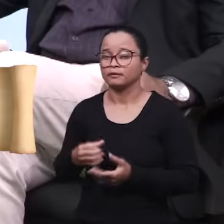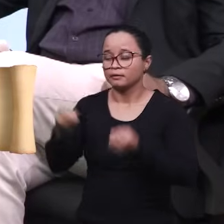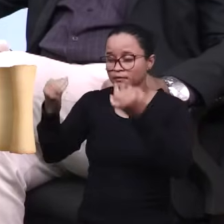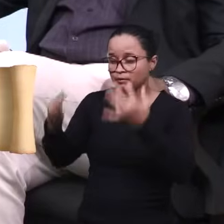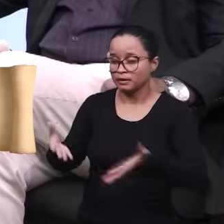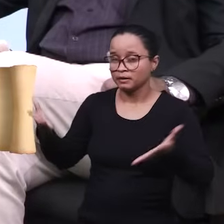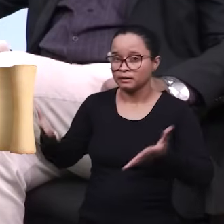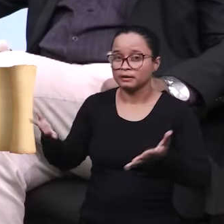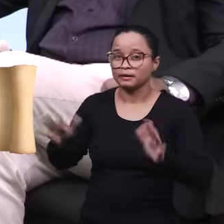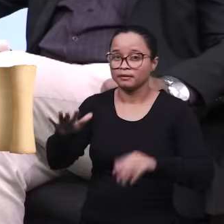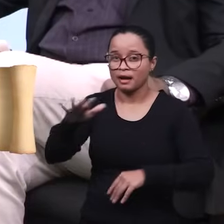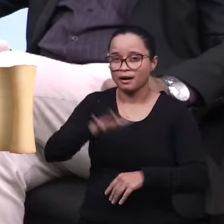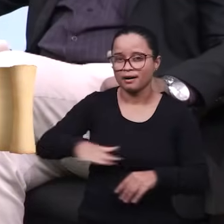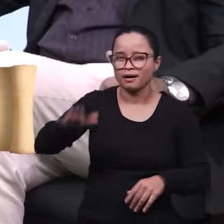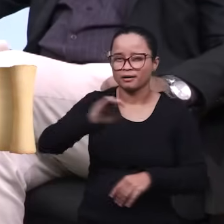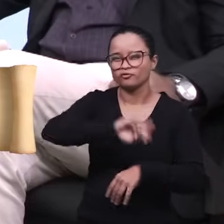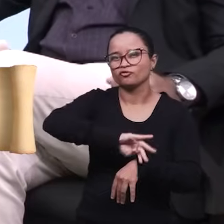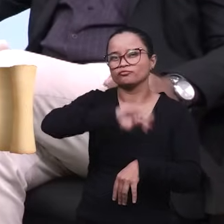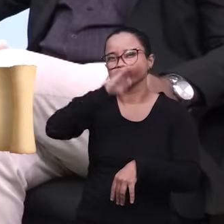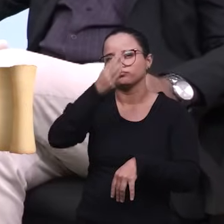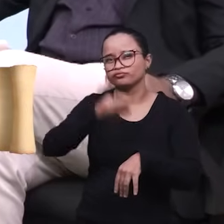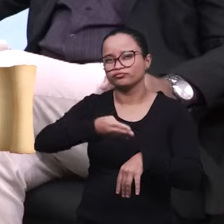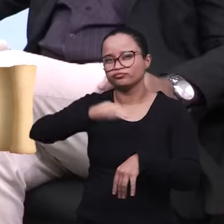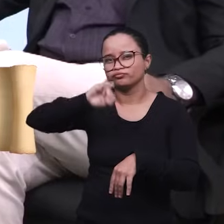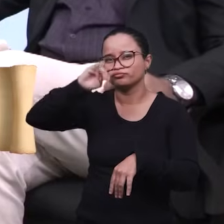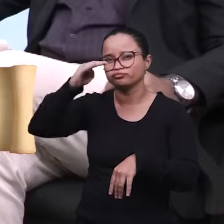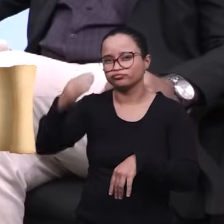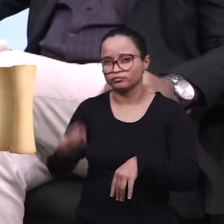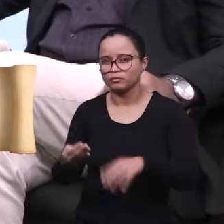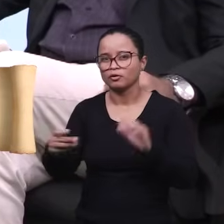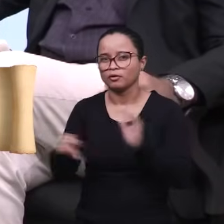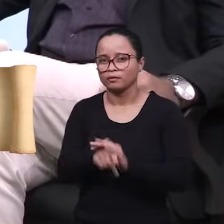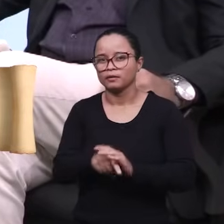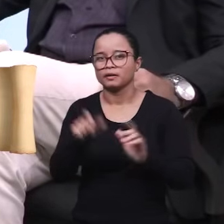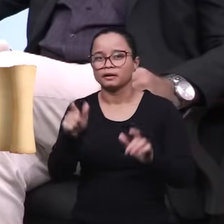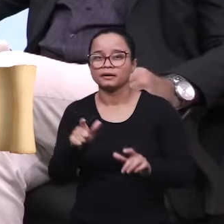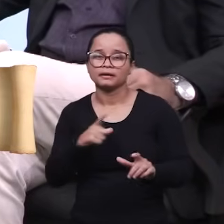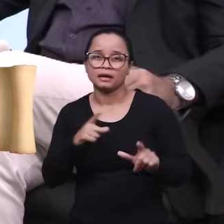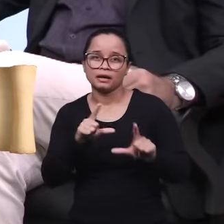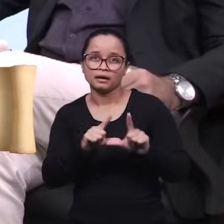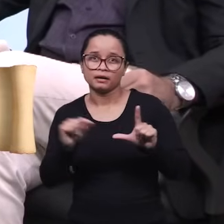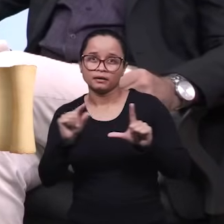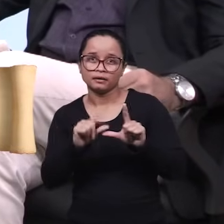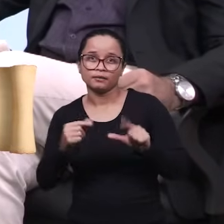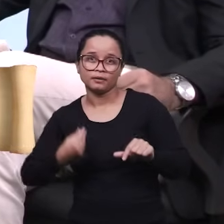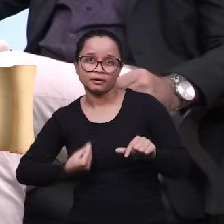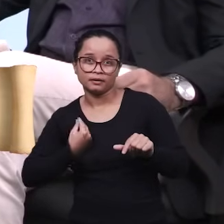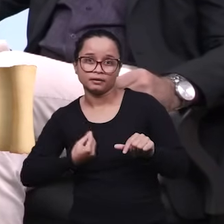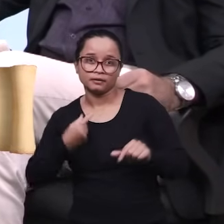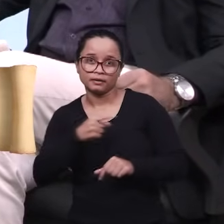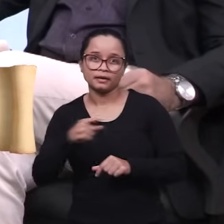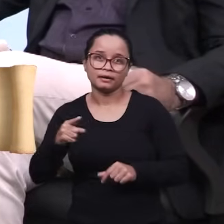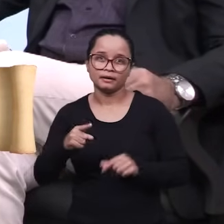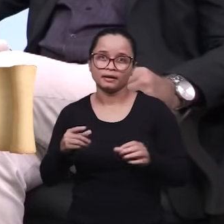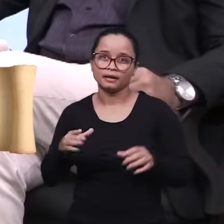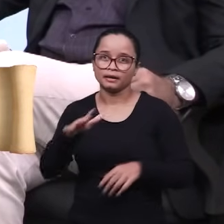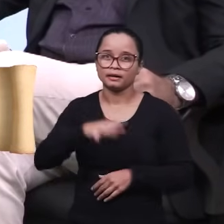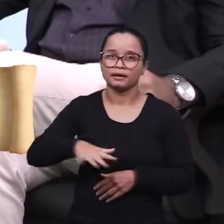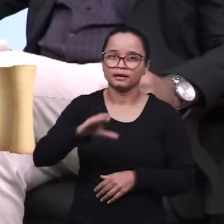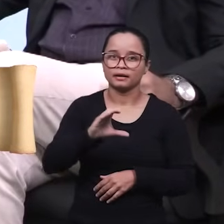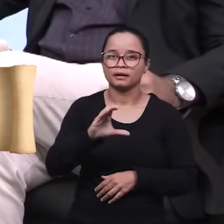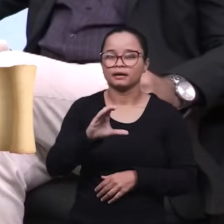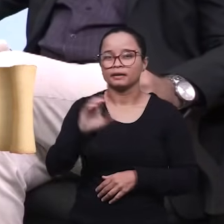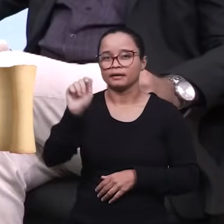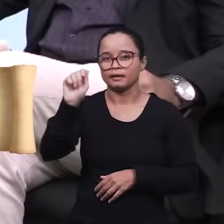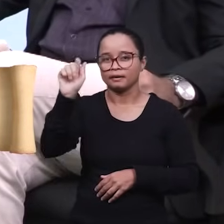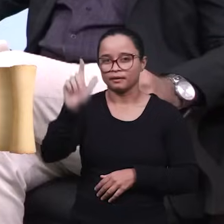região montanhosa, né? Nós tivemos recentemente lá na Turquia, que é essa região ali, perto de Colossos, a